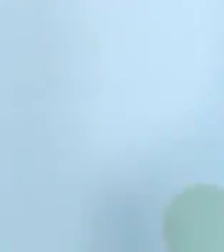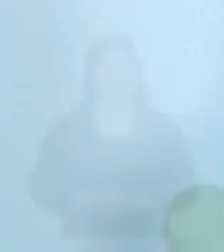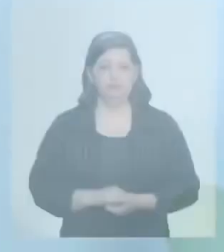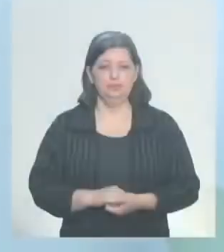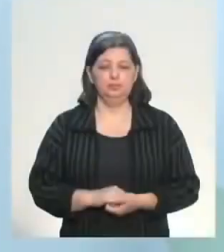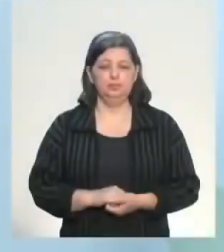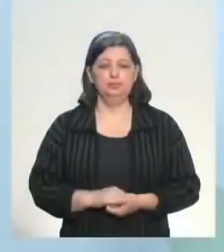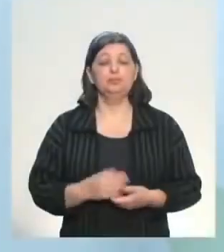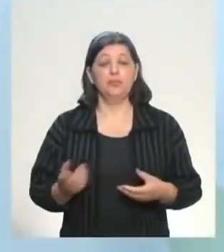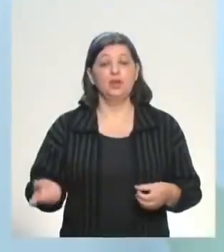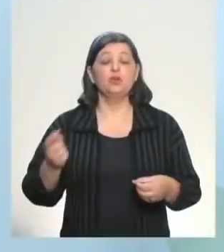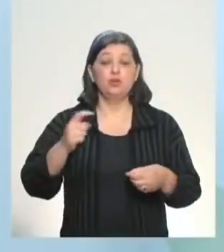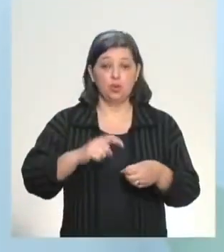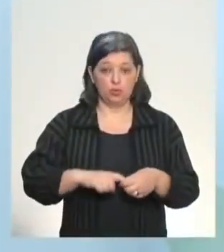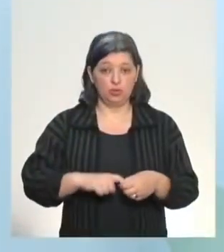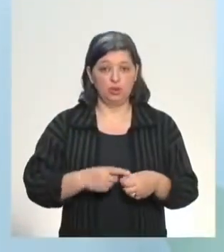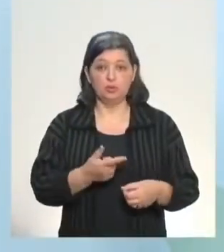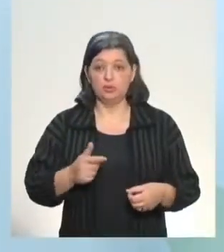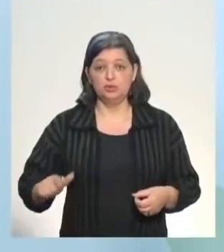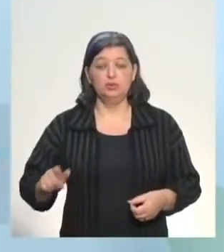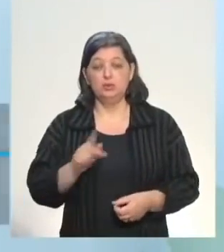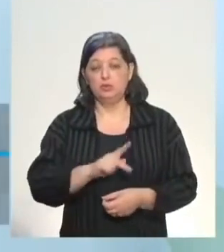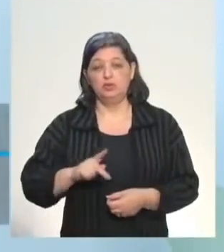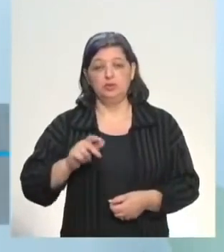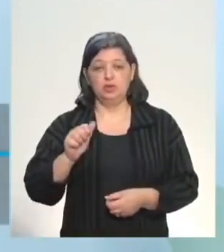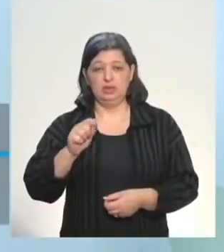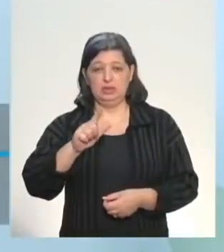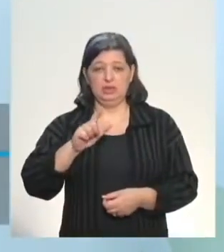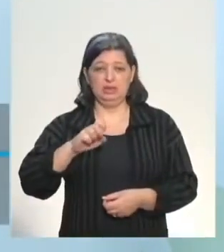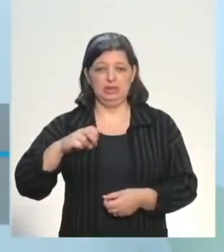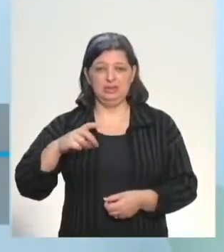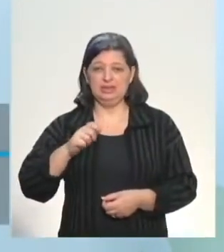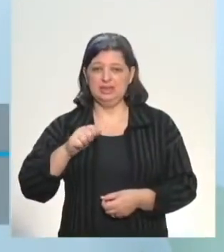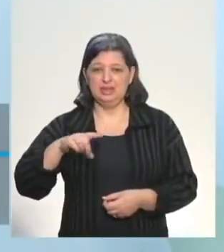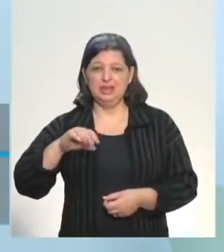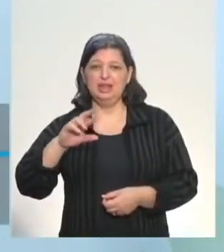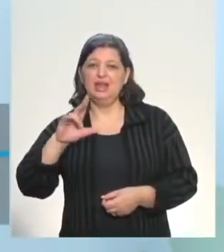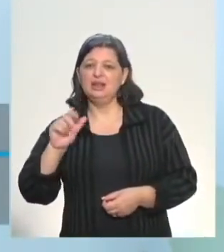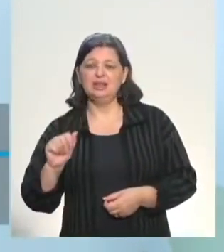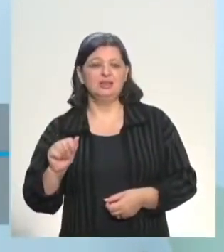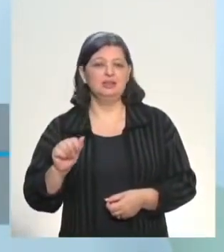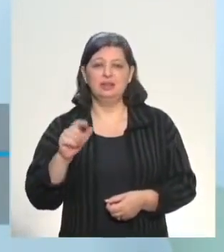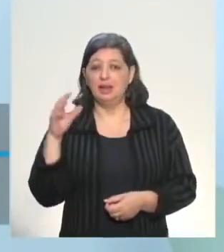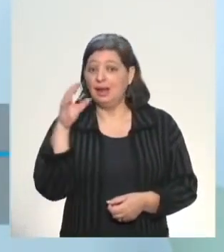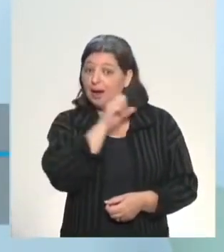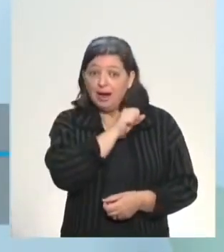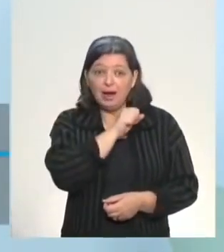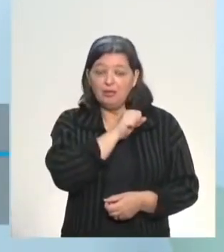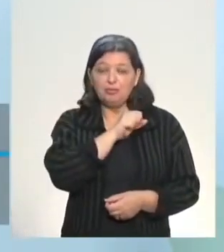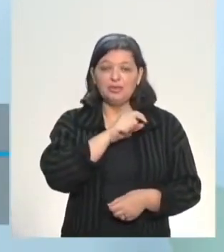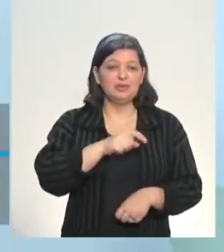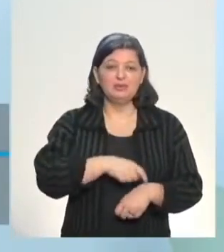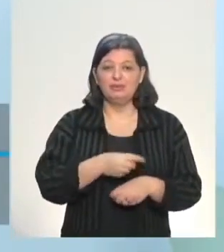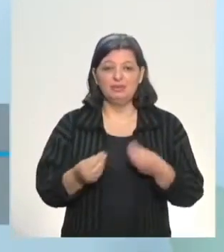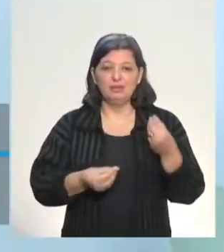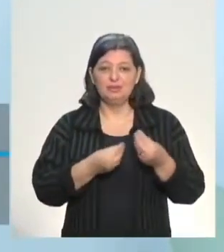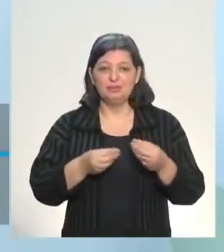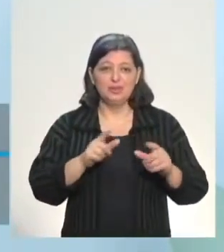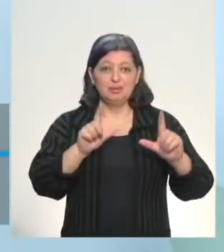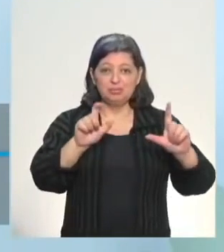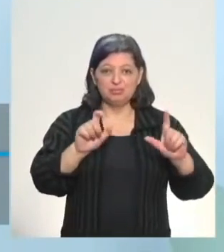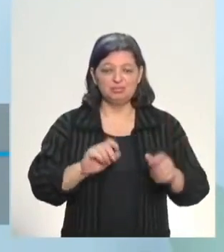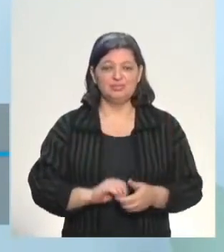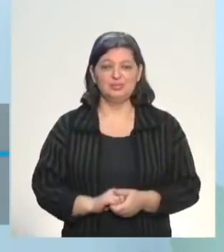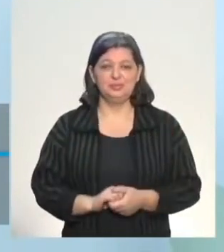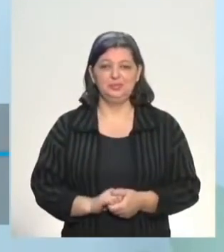Ô, Vivi, retornamos aqui, ó, a professora Alessandra está dizendo, ó, o professor Osmar vai muito rápido, não dá para tirar print, tá? Ou seja, ele não coloca a